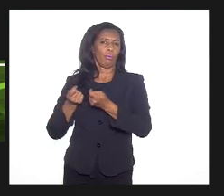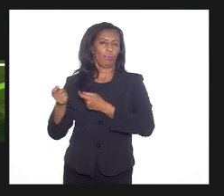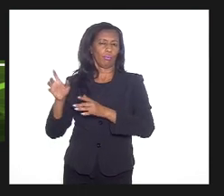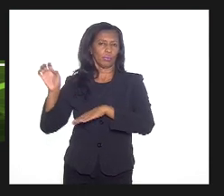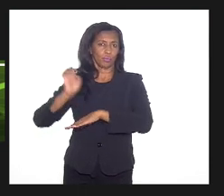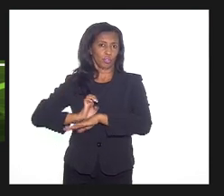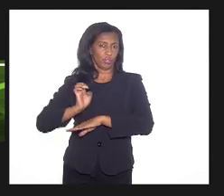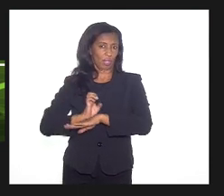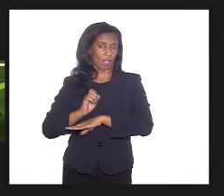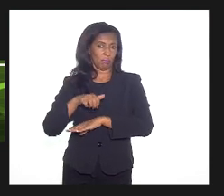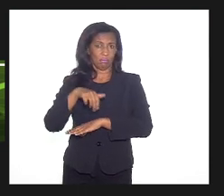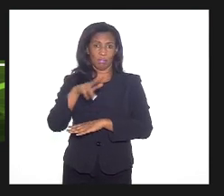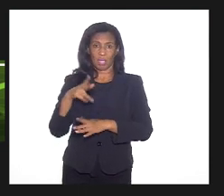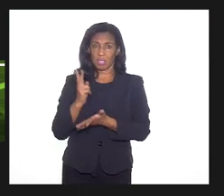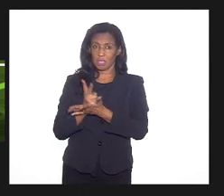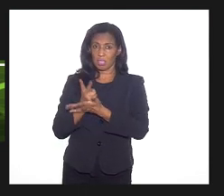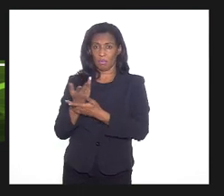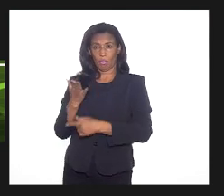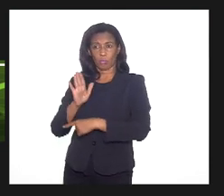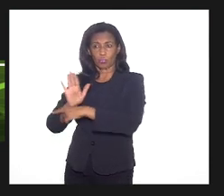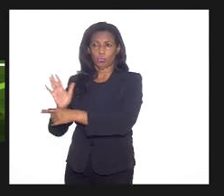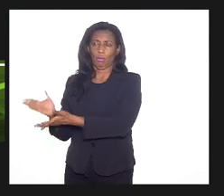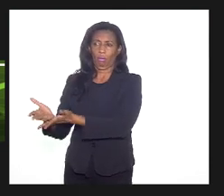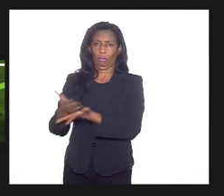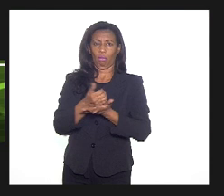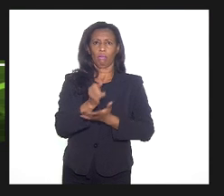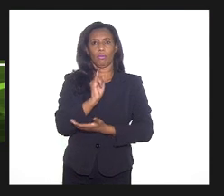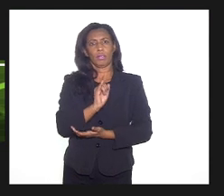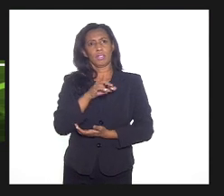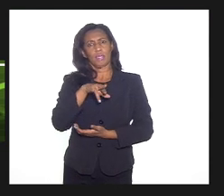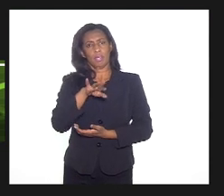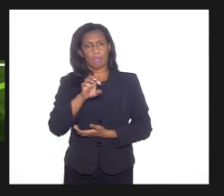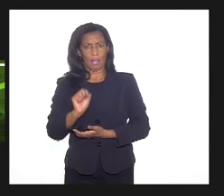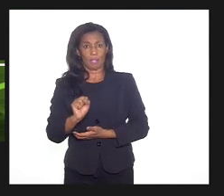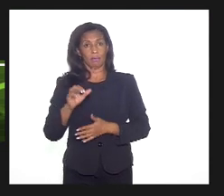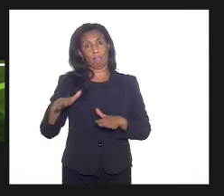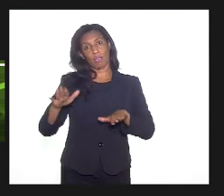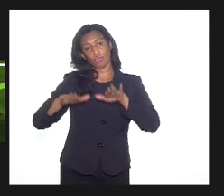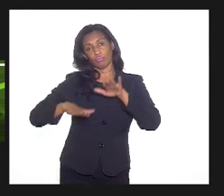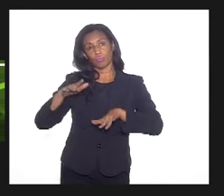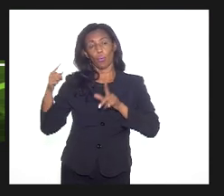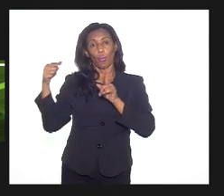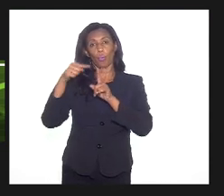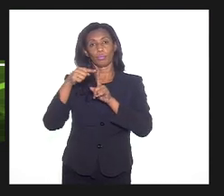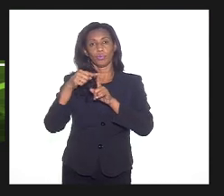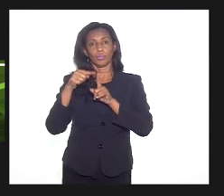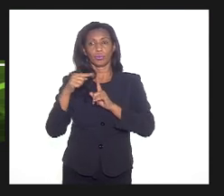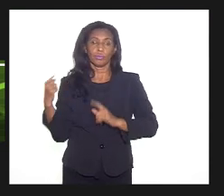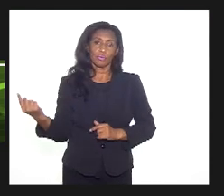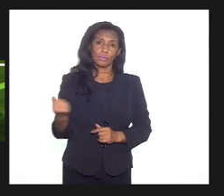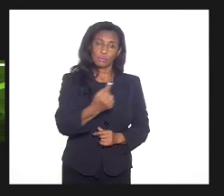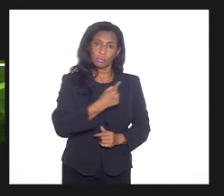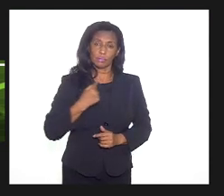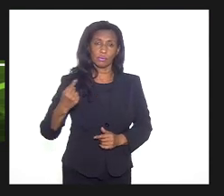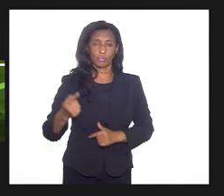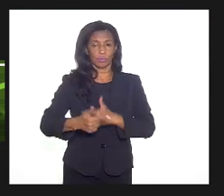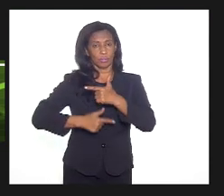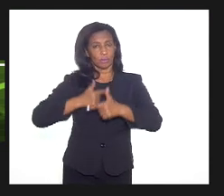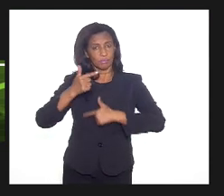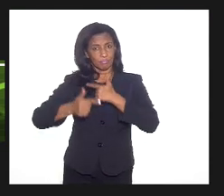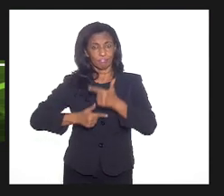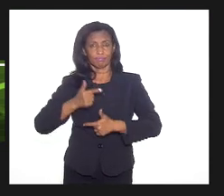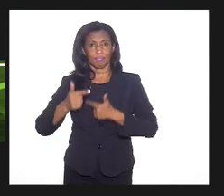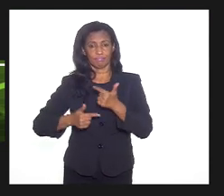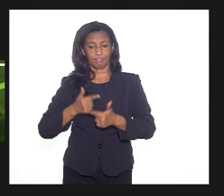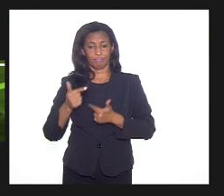a arrecadação de ICMS. Mas, de qualquer forma, o objetivo é a gente trabalhar isso. Aí